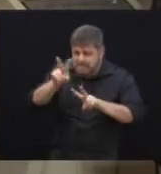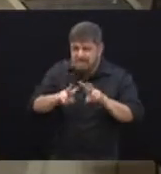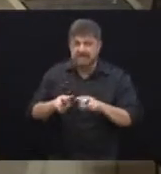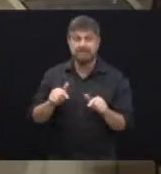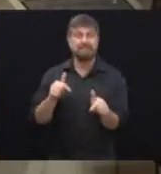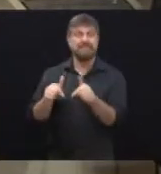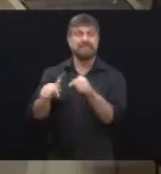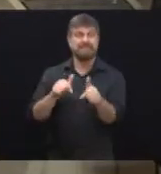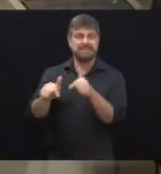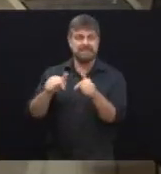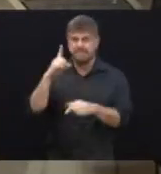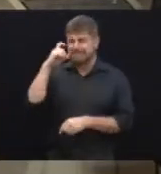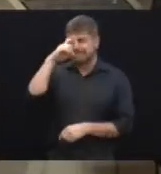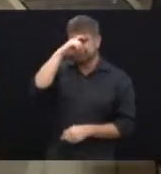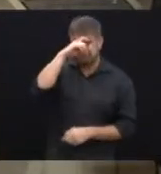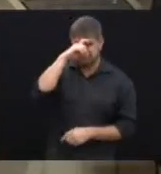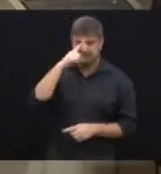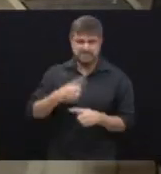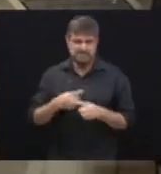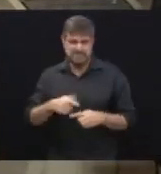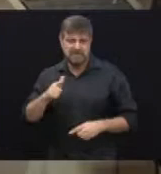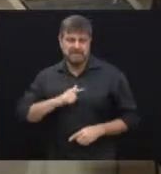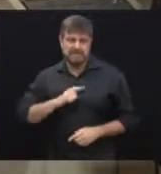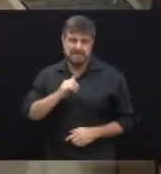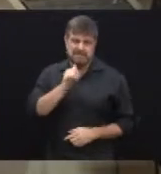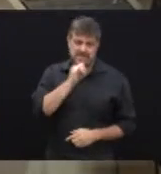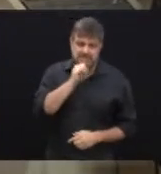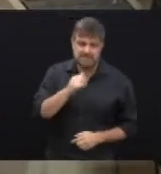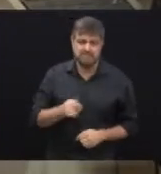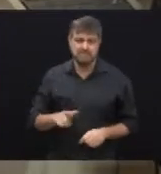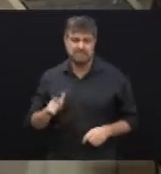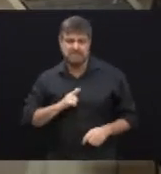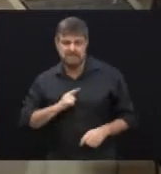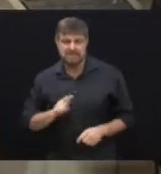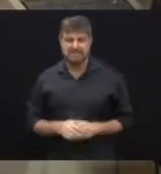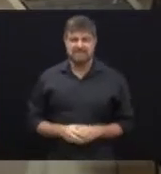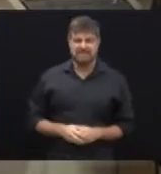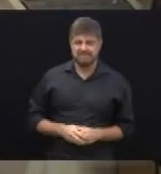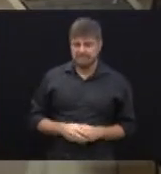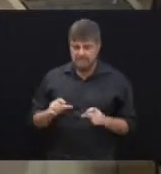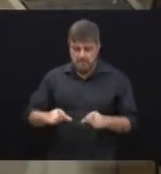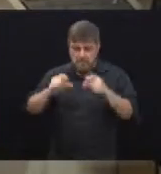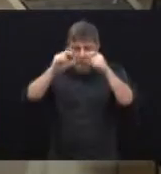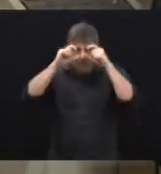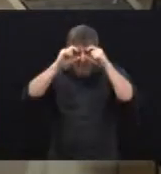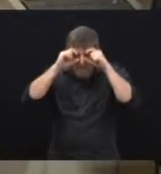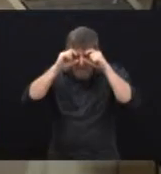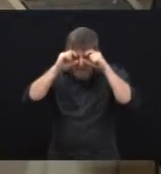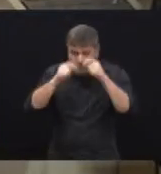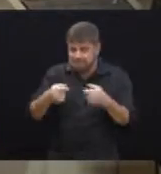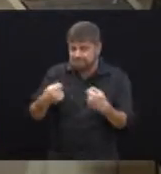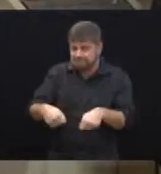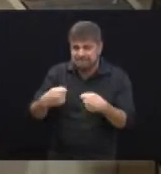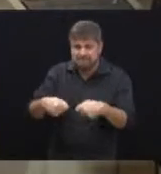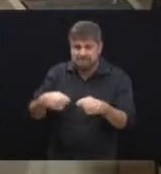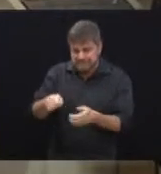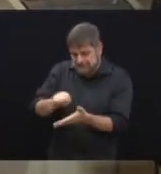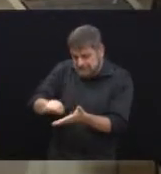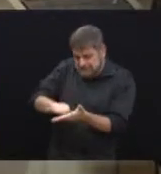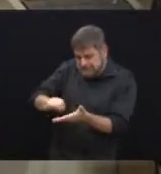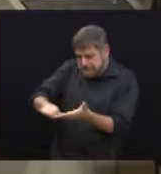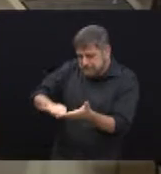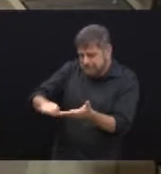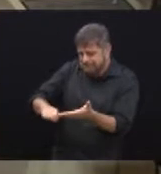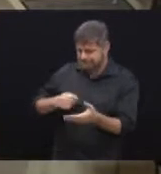visuais laborais mesmo. Então, bastante dificuldades por causa de prescrição de óculos, e